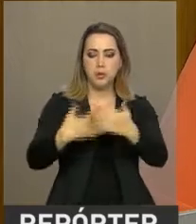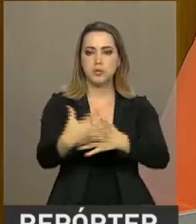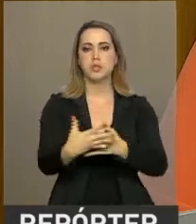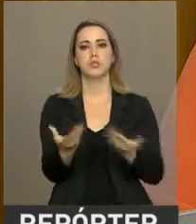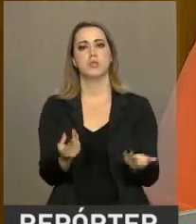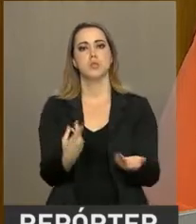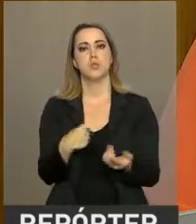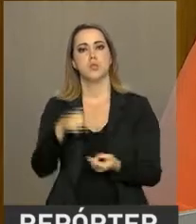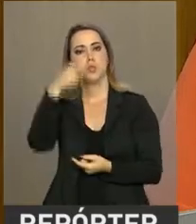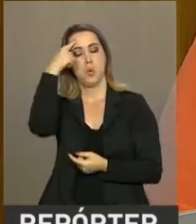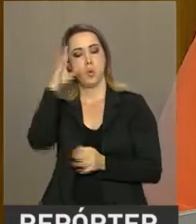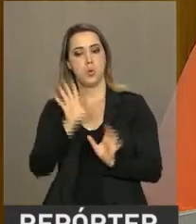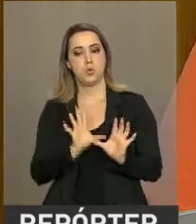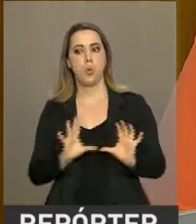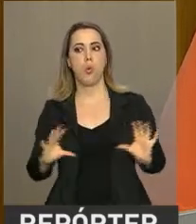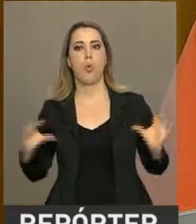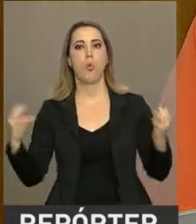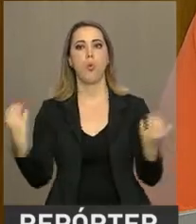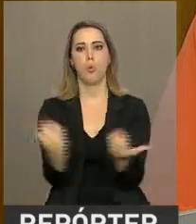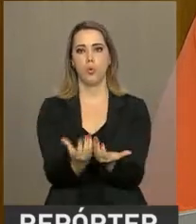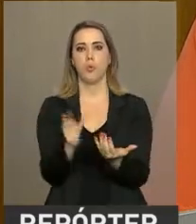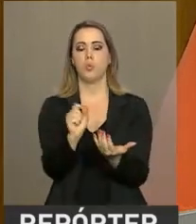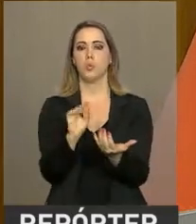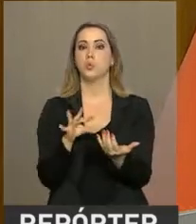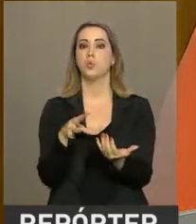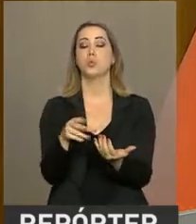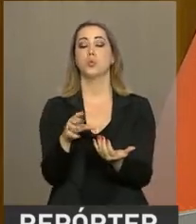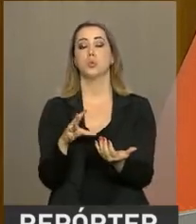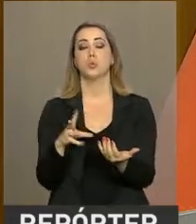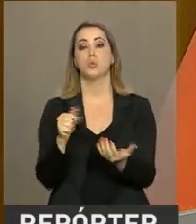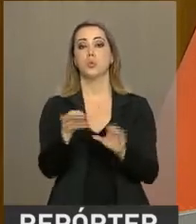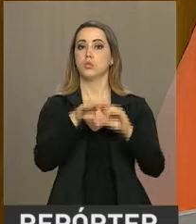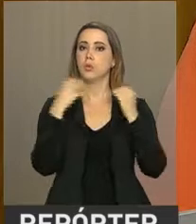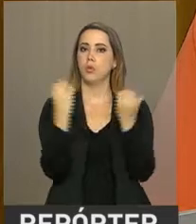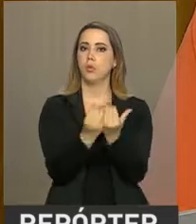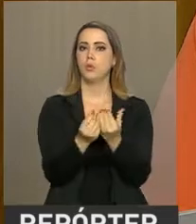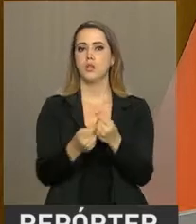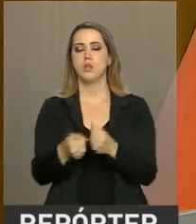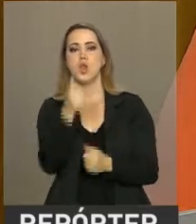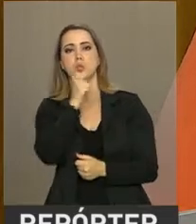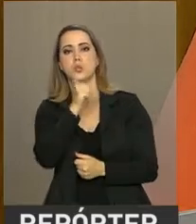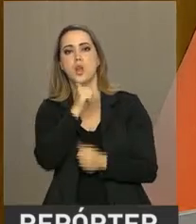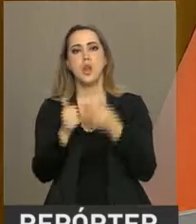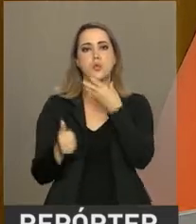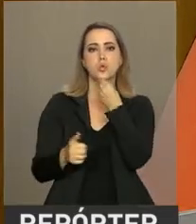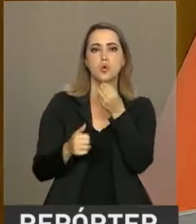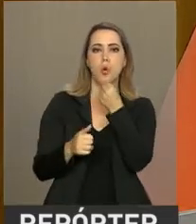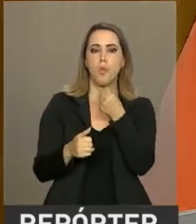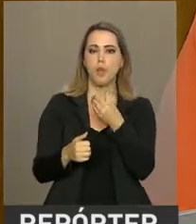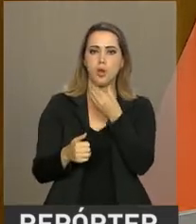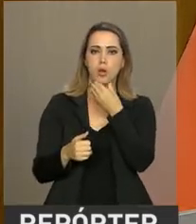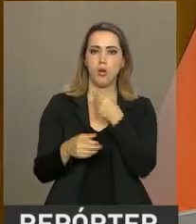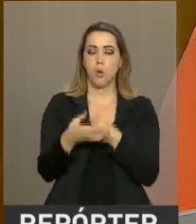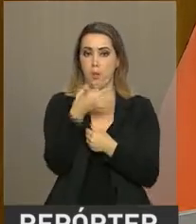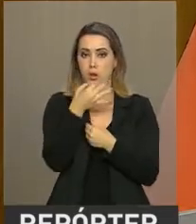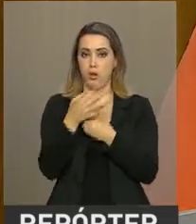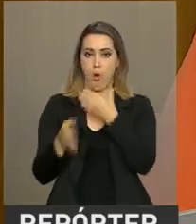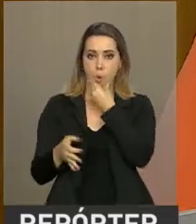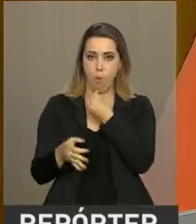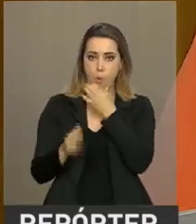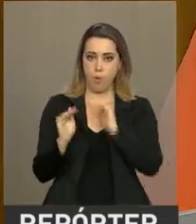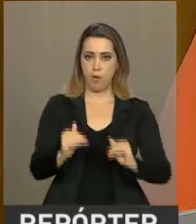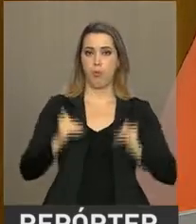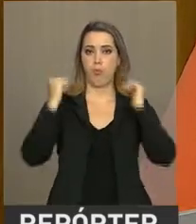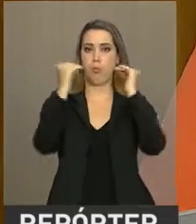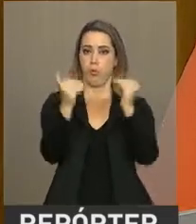o inconsciente coletivo de mulheres e homens. E aí nós precisamos começar a desconstruir e precisamos fazer isso. Então, essa campanha, ela vem